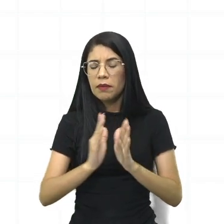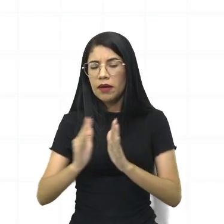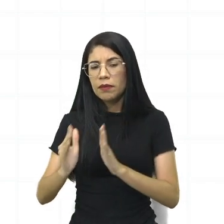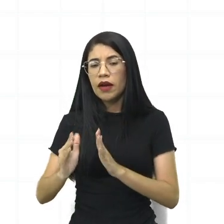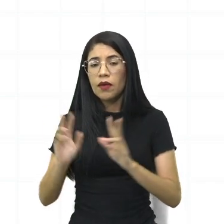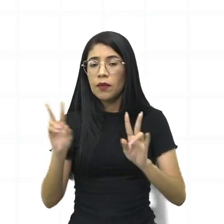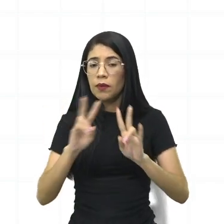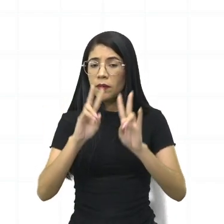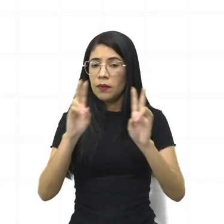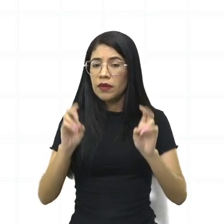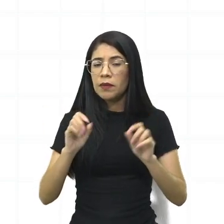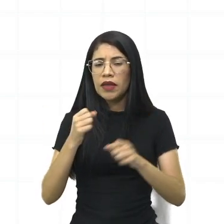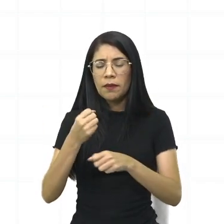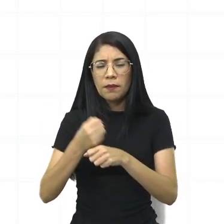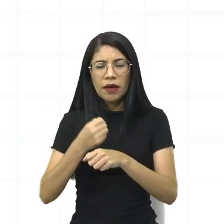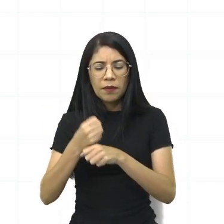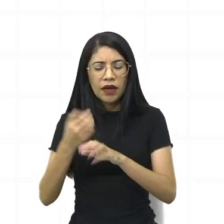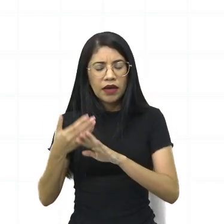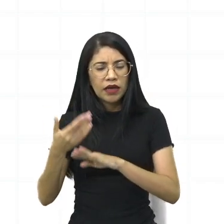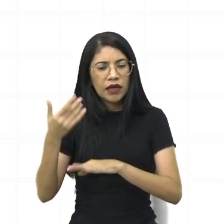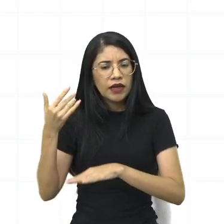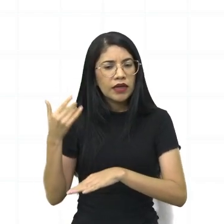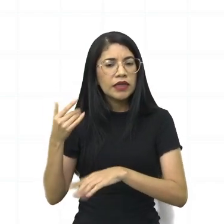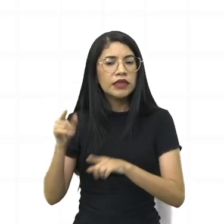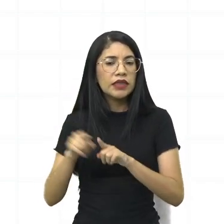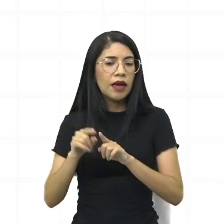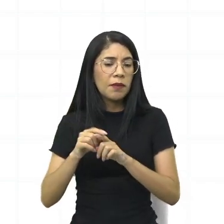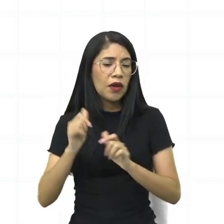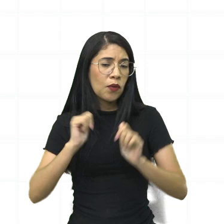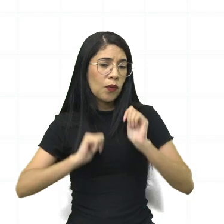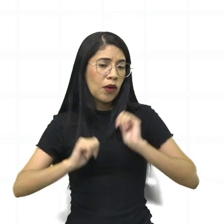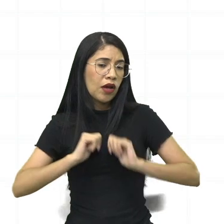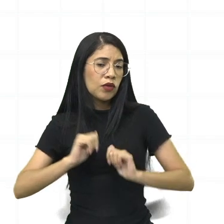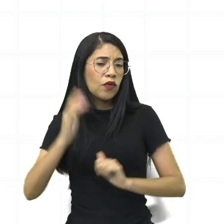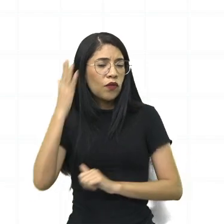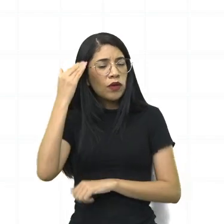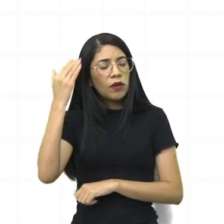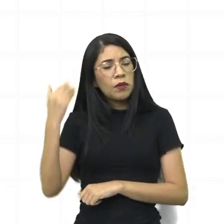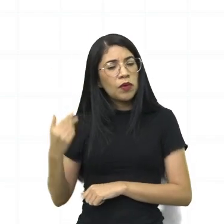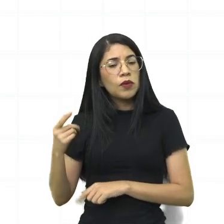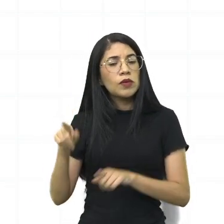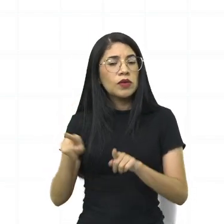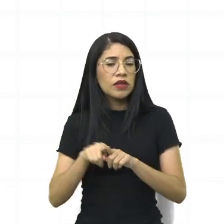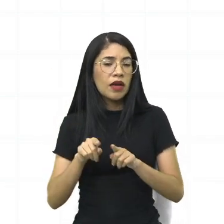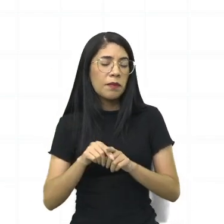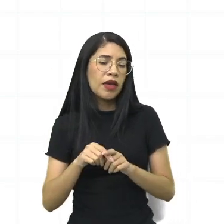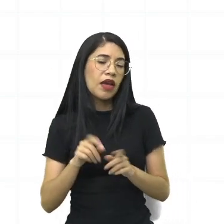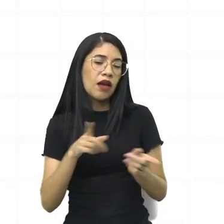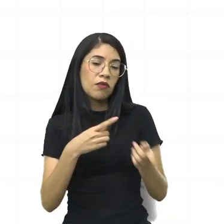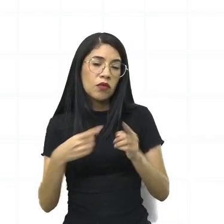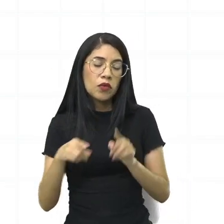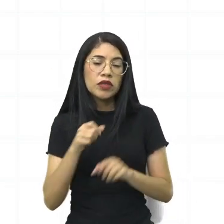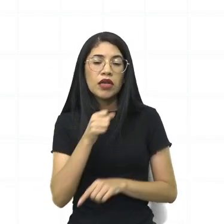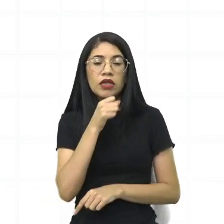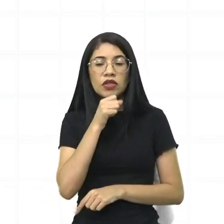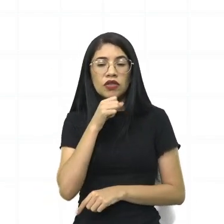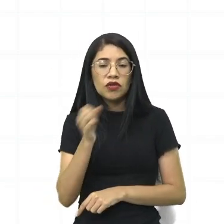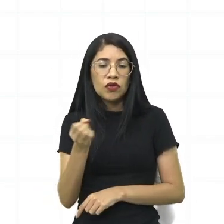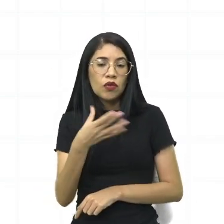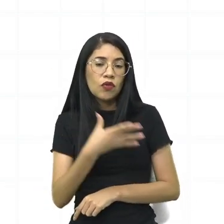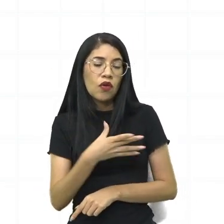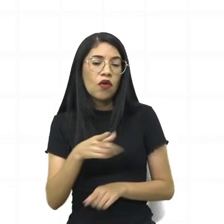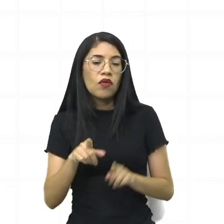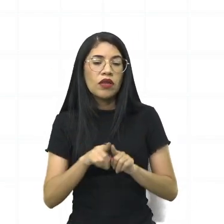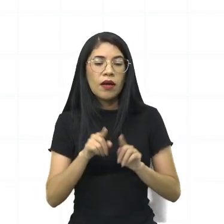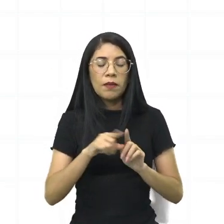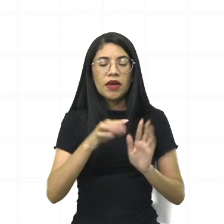tema da marchinha de anos anteriores, a presença de um ator global, né, as músicas antigas e atuais, crítica positiva e